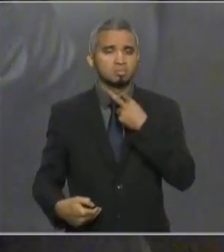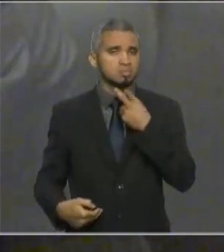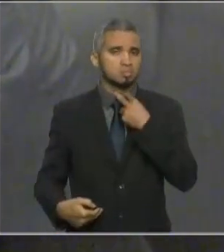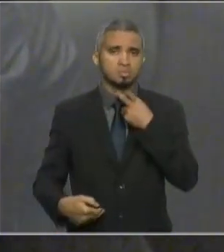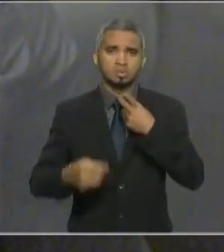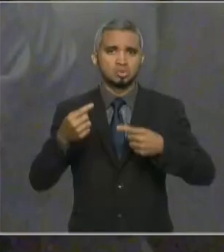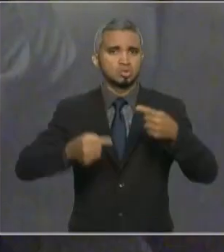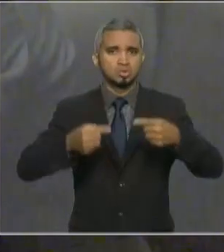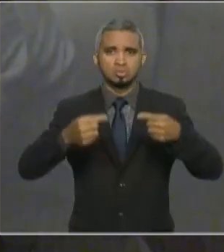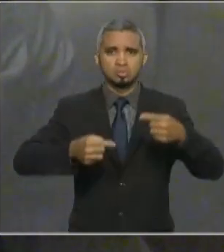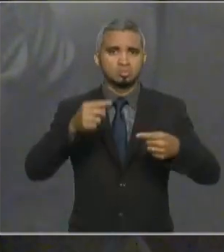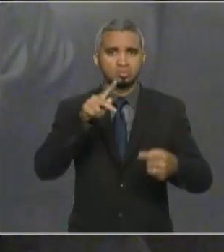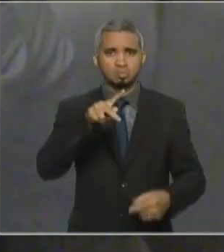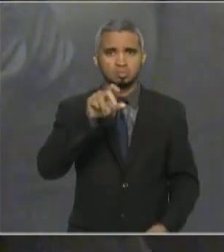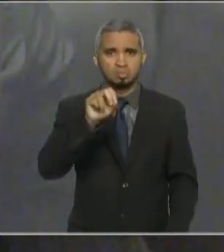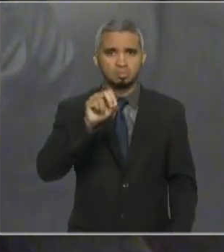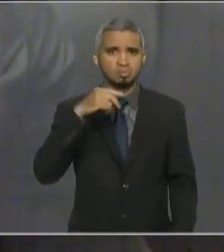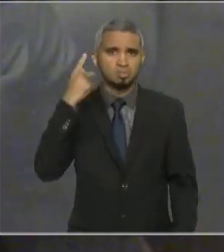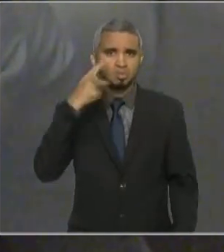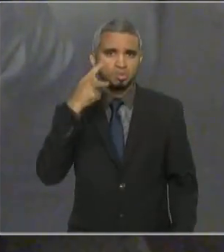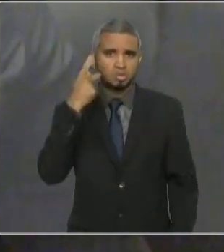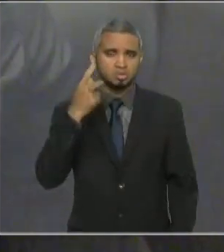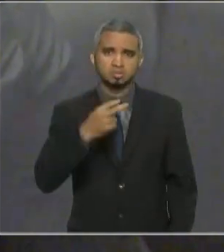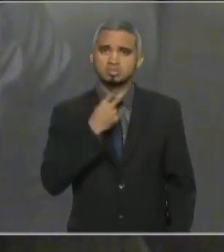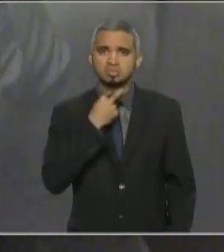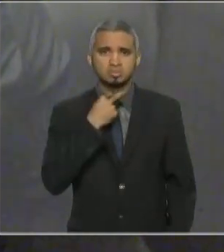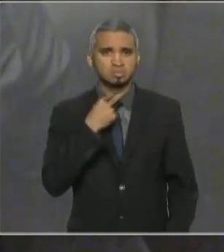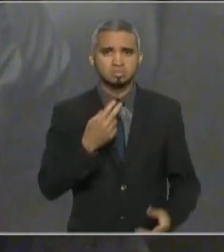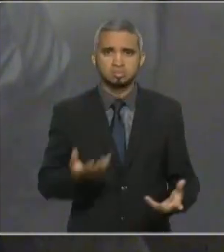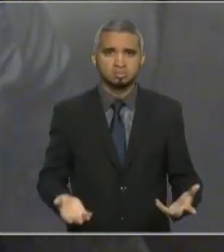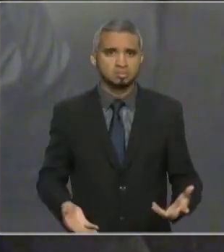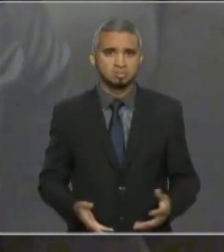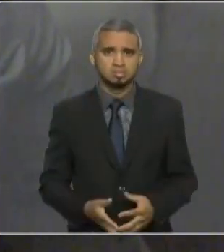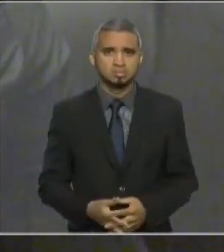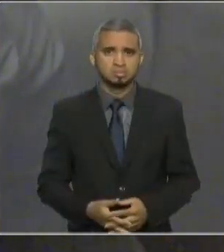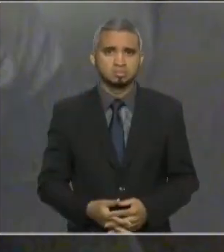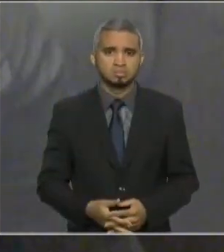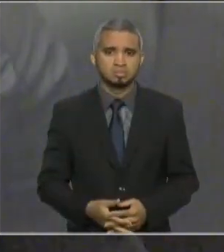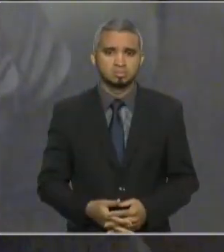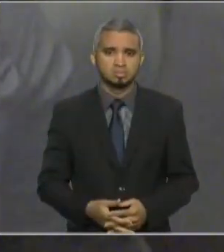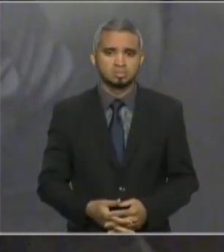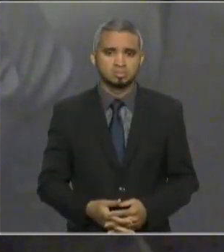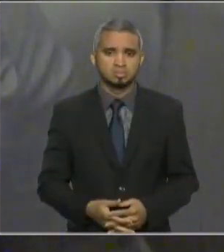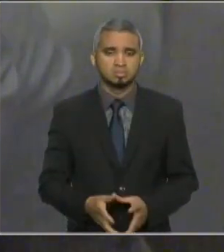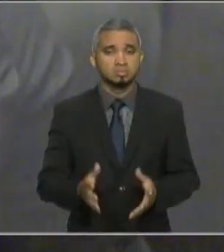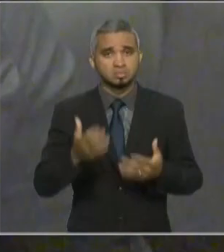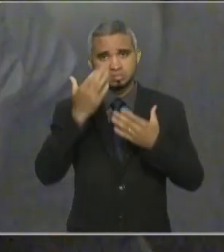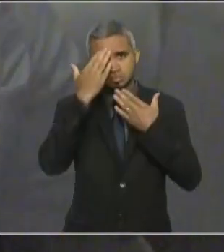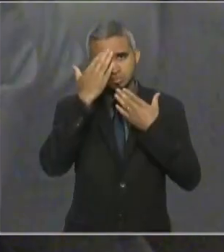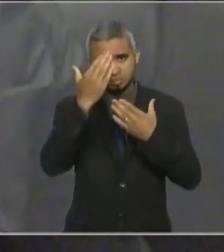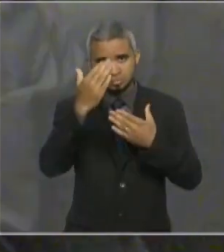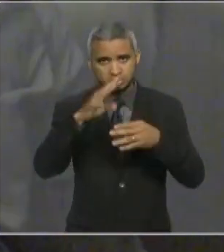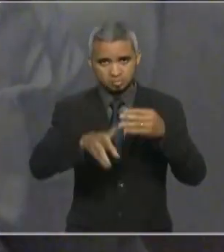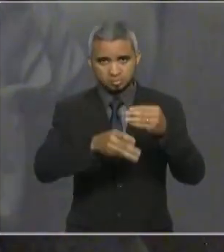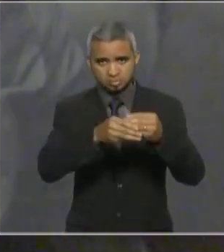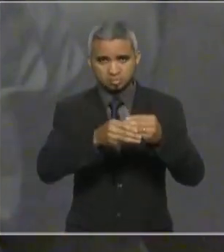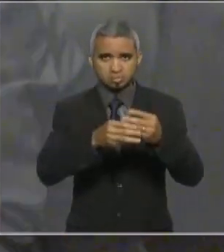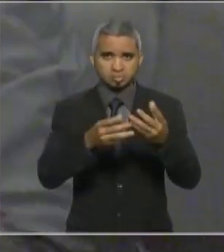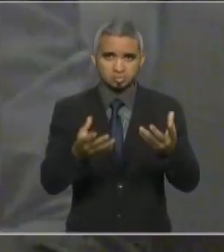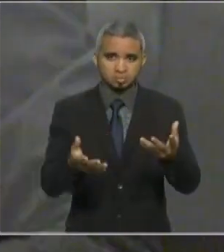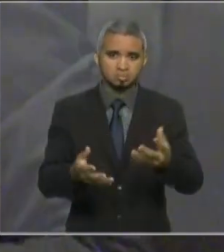né, externas, políticas partidárias. Então, aqui fica, lhe agradeço mais uma vez pela parte, e fica